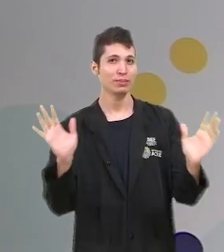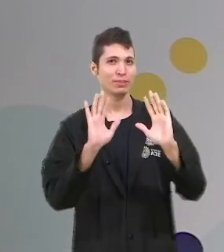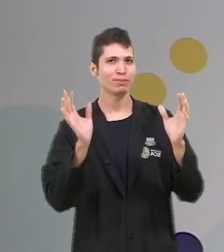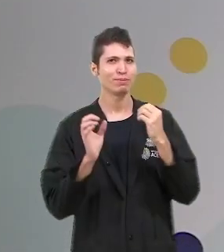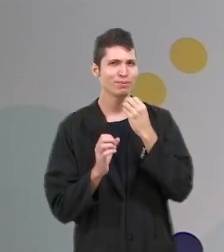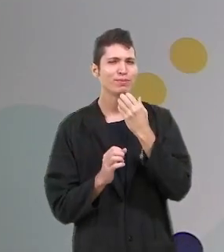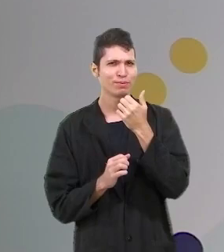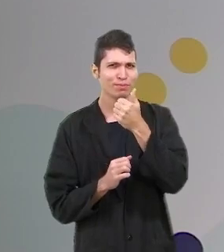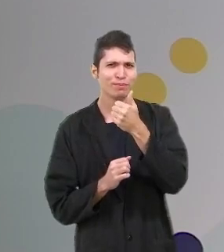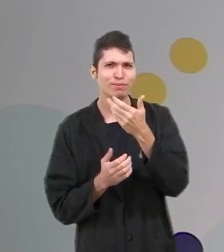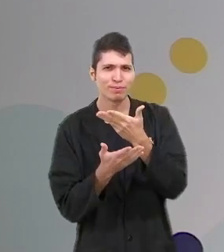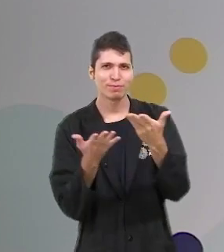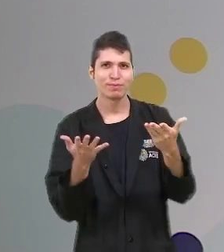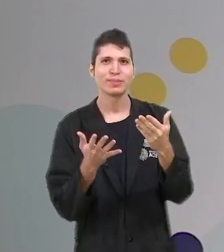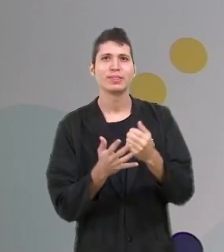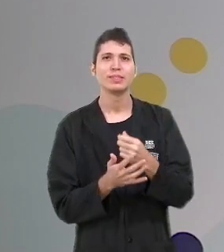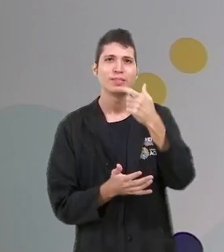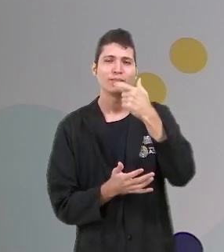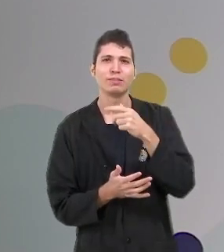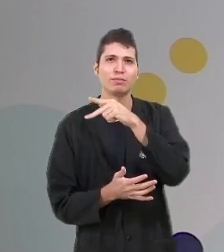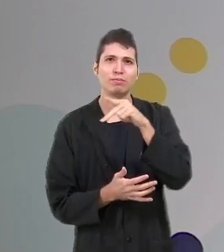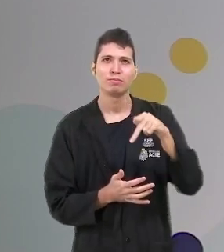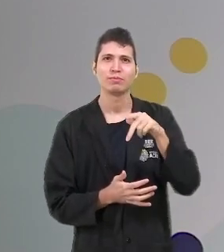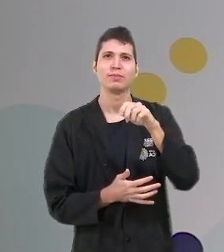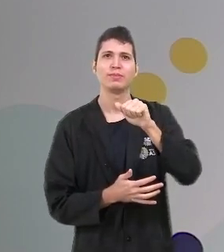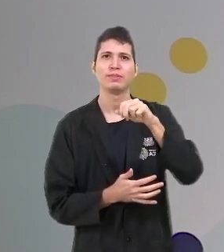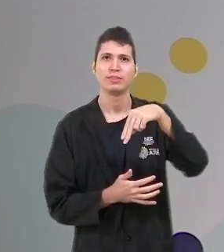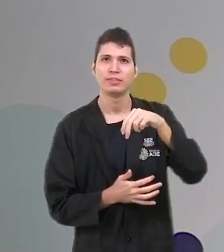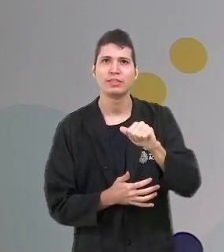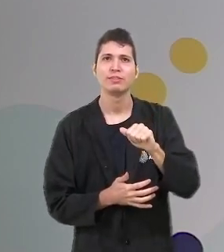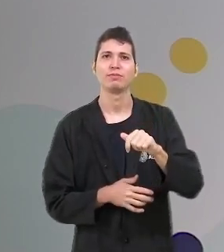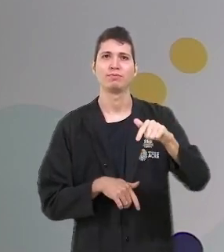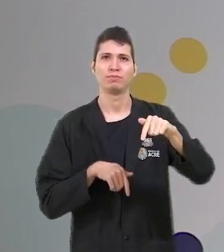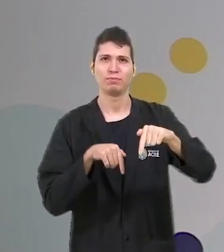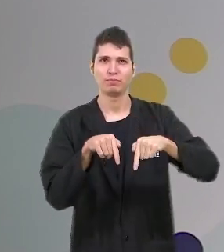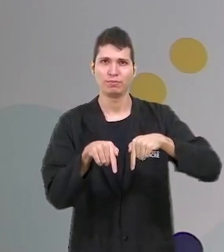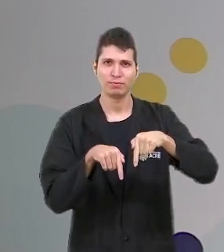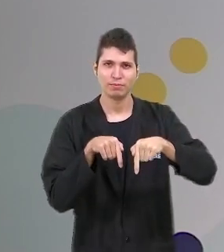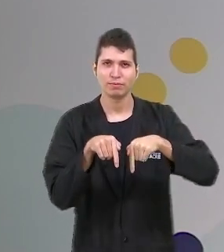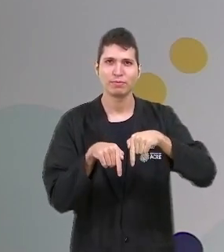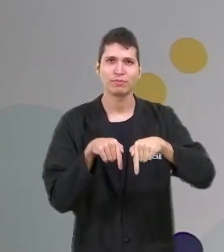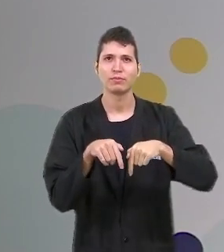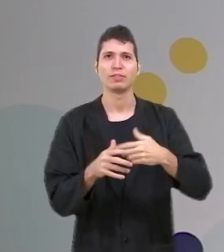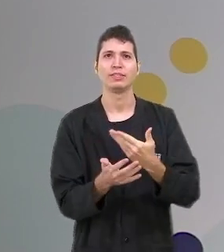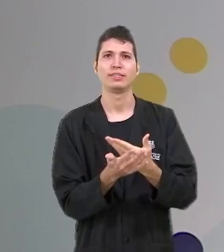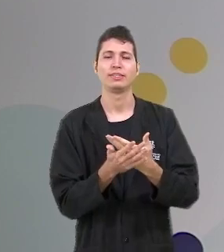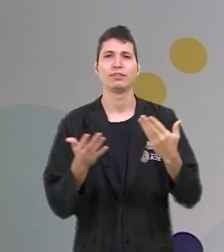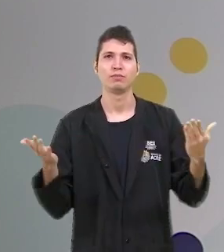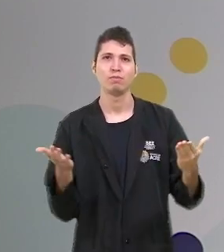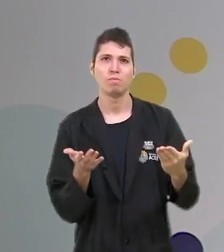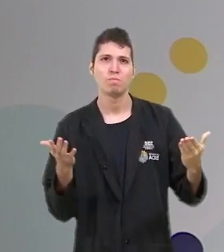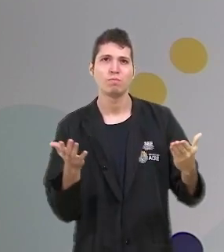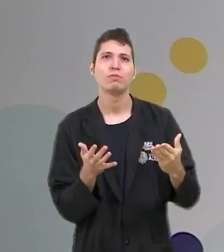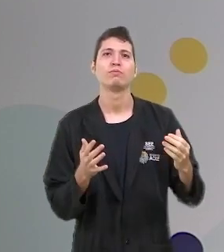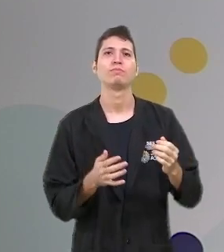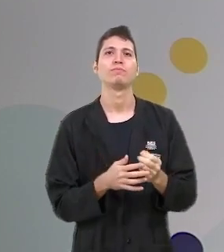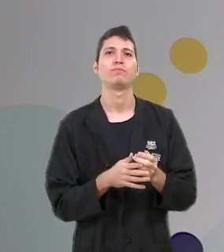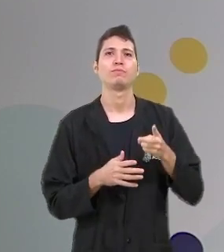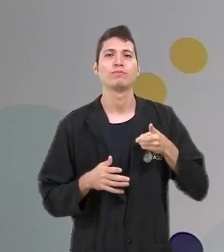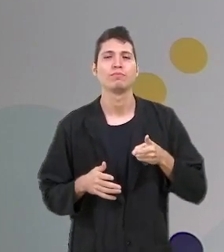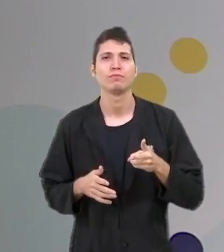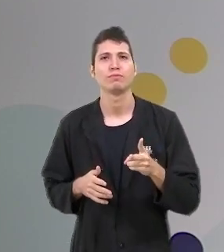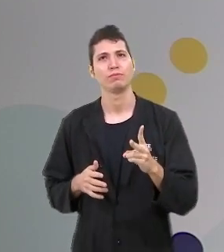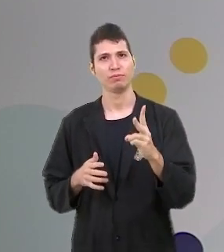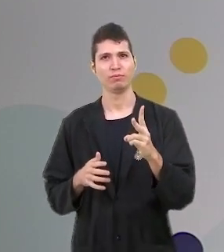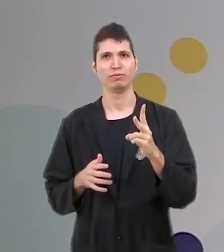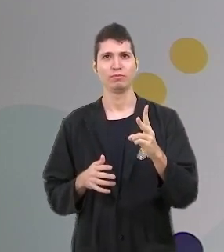Olá, tudo bem com vocês? Eu sou a professora Ana Caroline, professora de Química, e na aula de hoje nós vamos dar